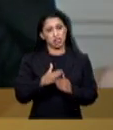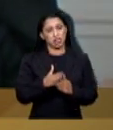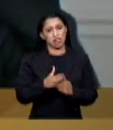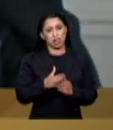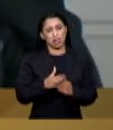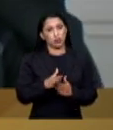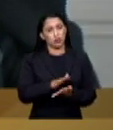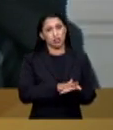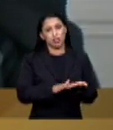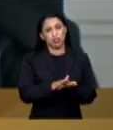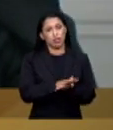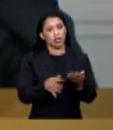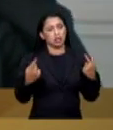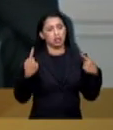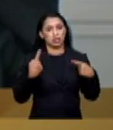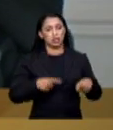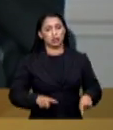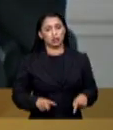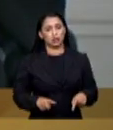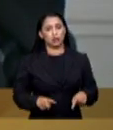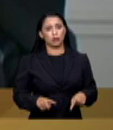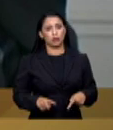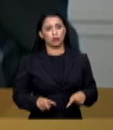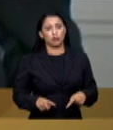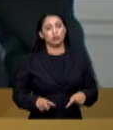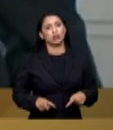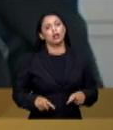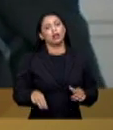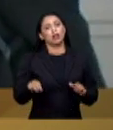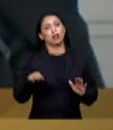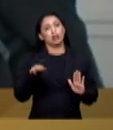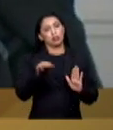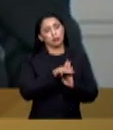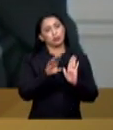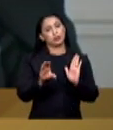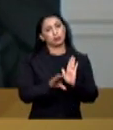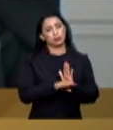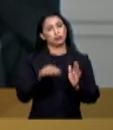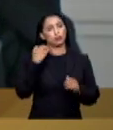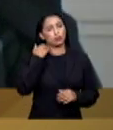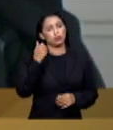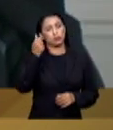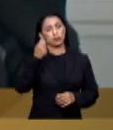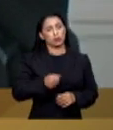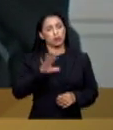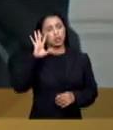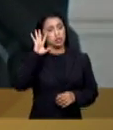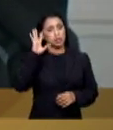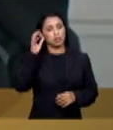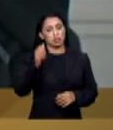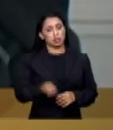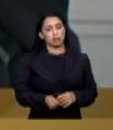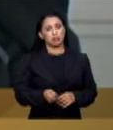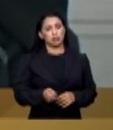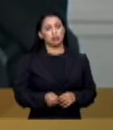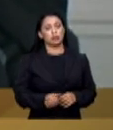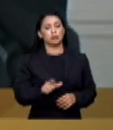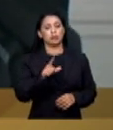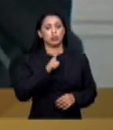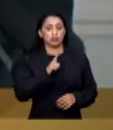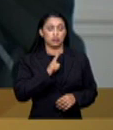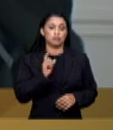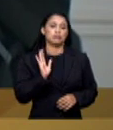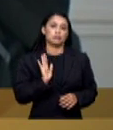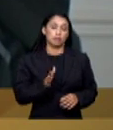nenhuma restrição ao poder geral de cautela do magistrado para garantia do direito líquido e